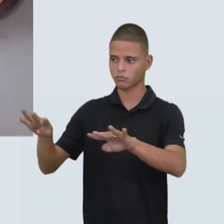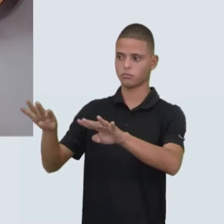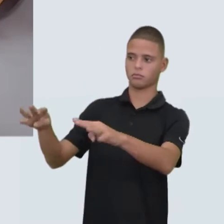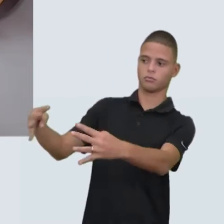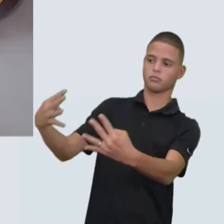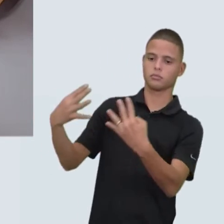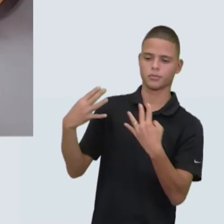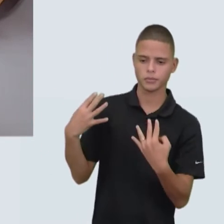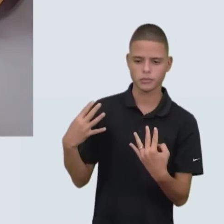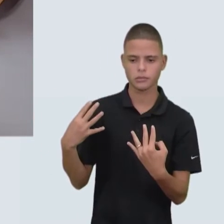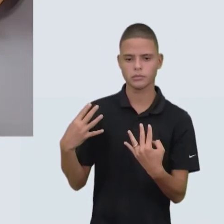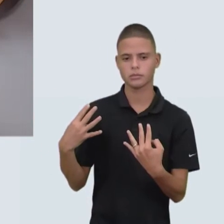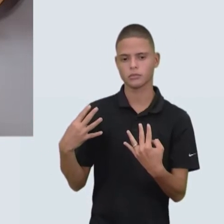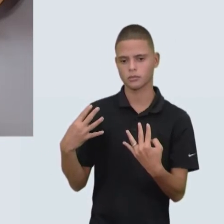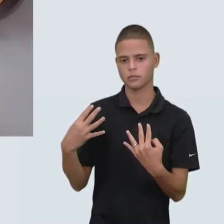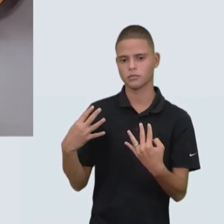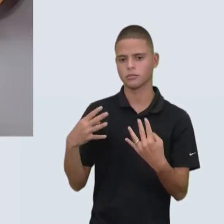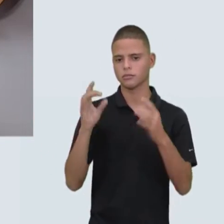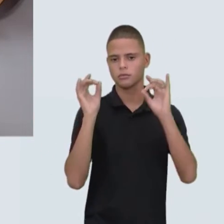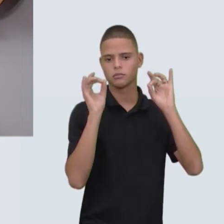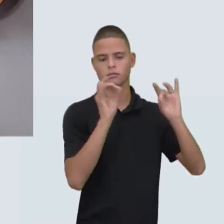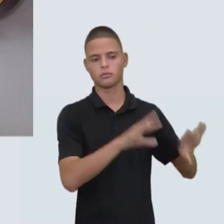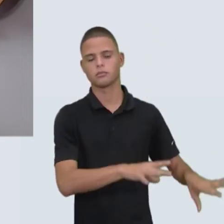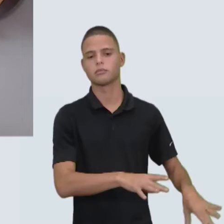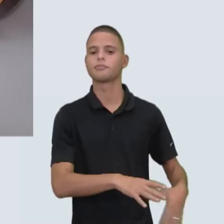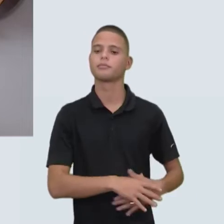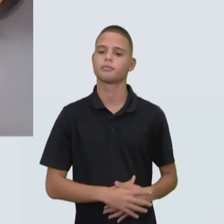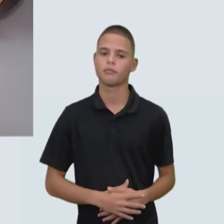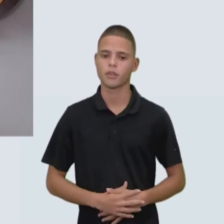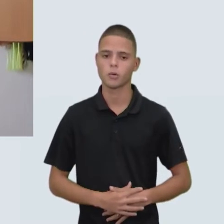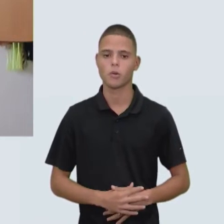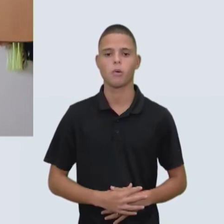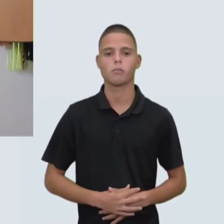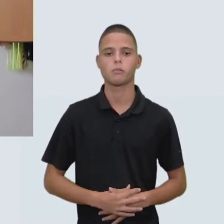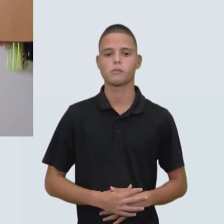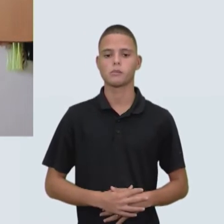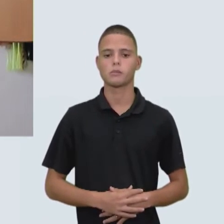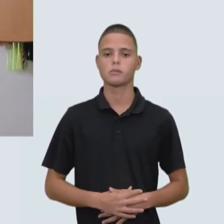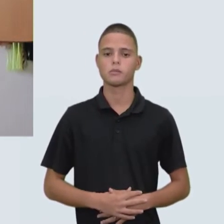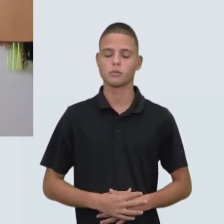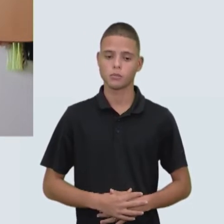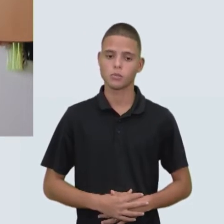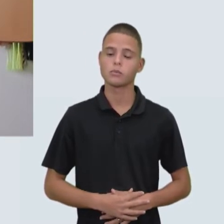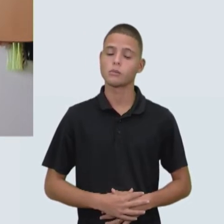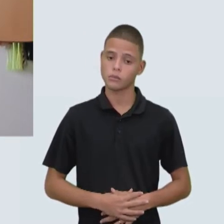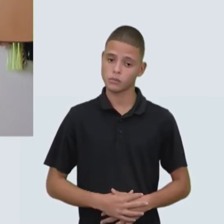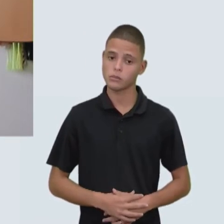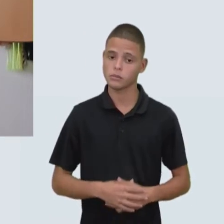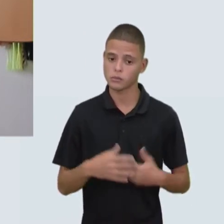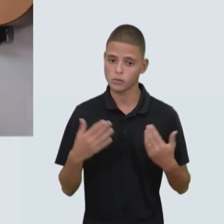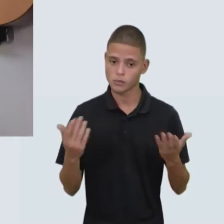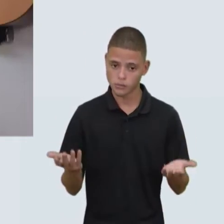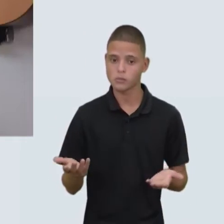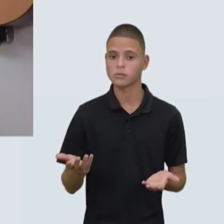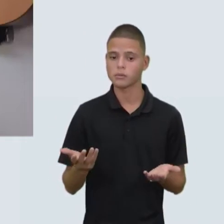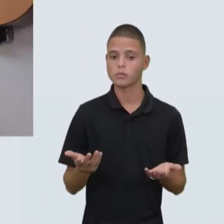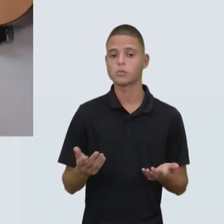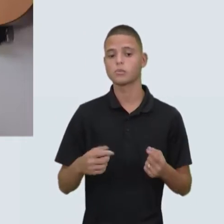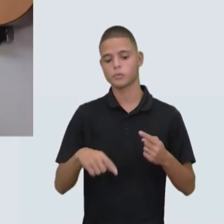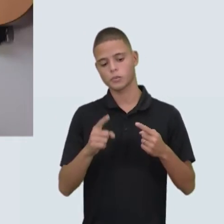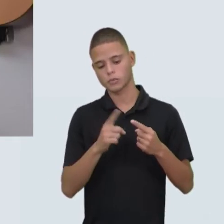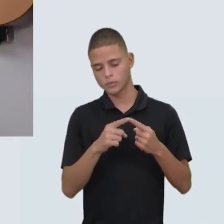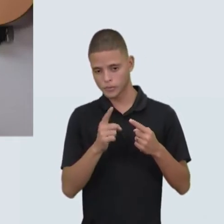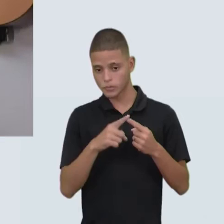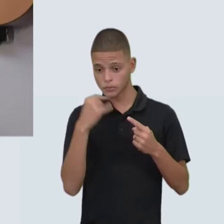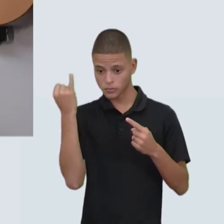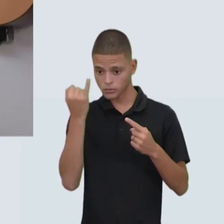ele vai para você. Essa que é a grande verdade. Então esse conteúdo ele tem que ser relevante por dois lados. Primeiro, ele tem que